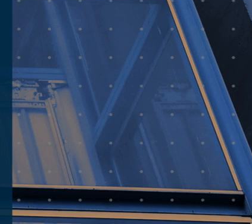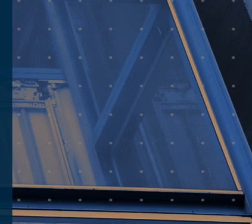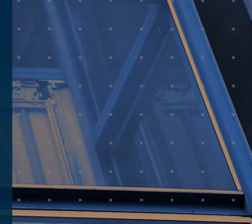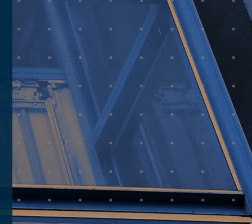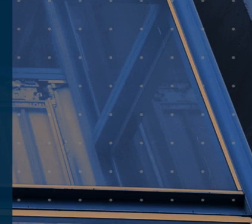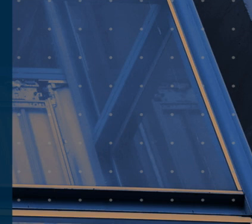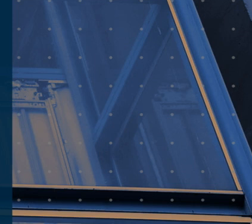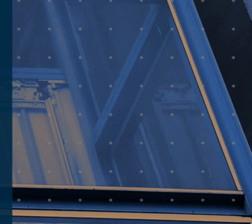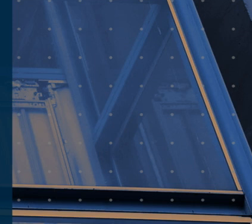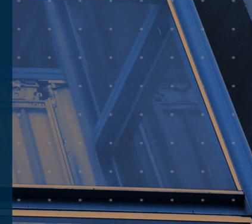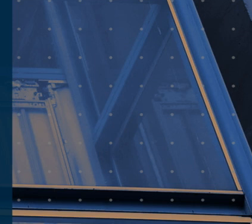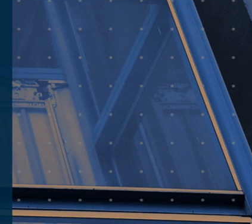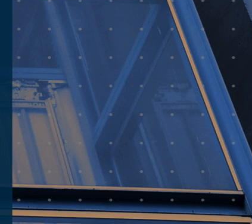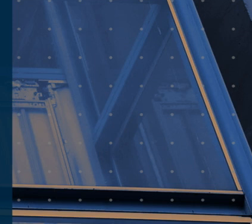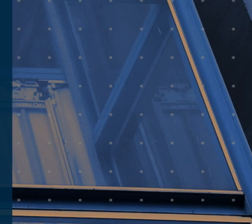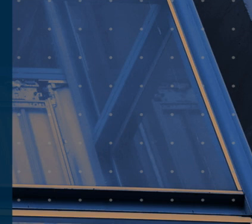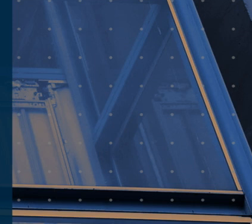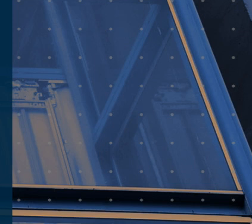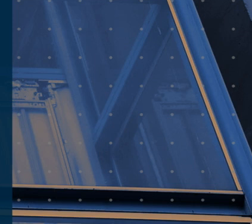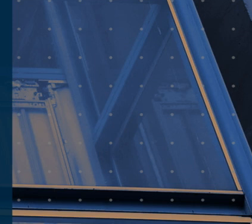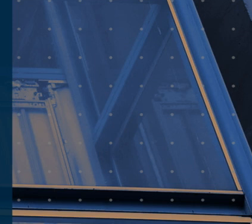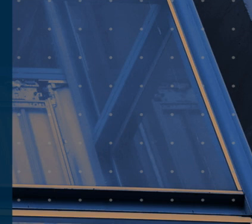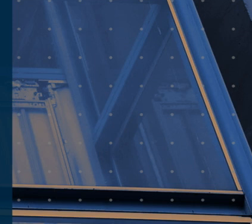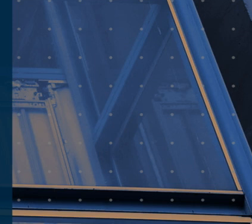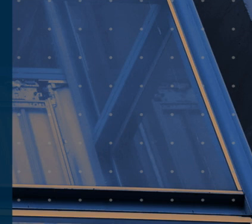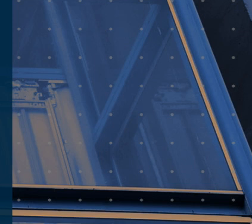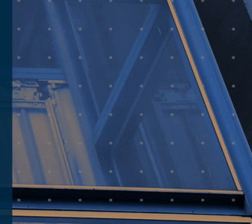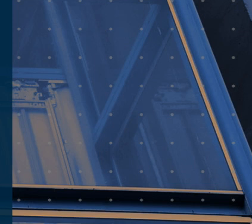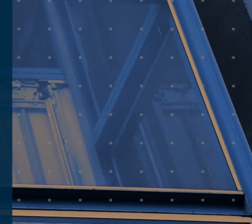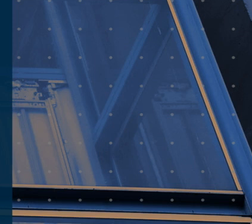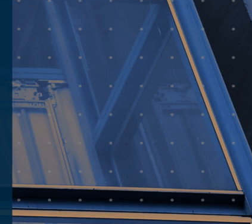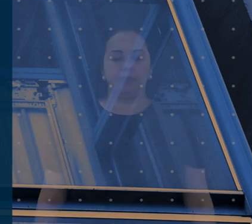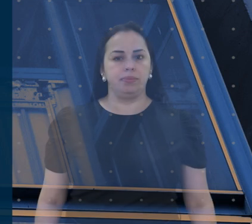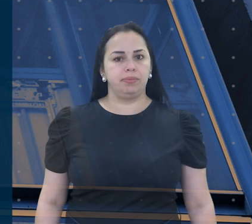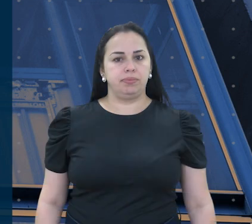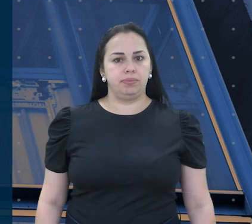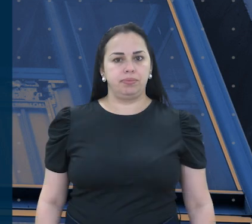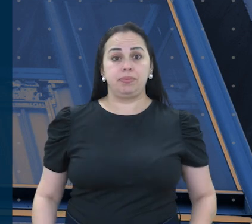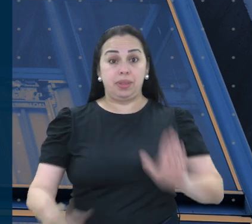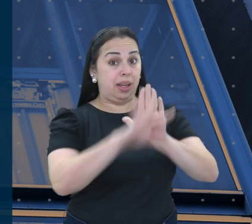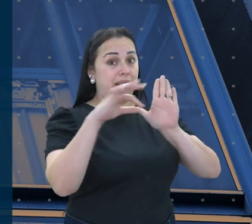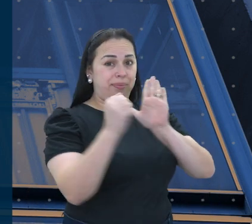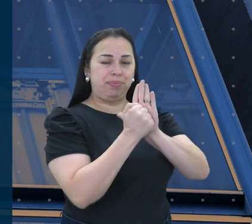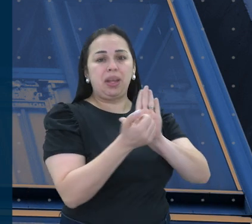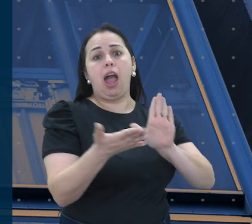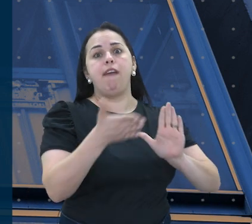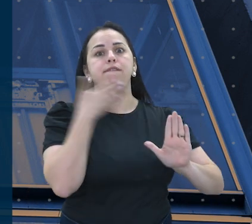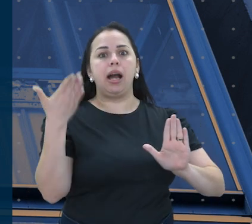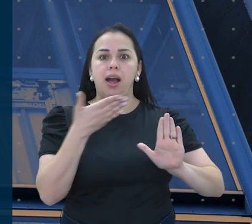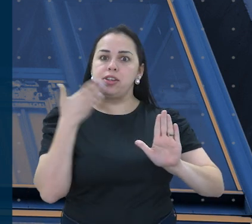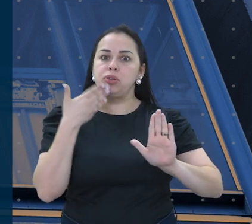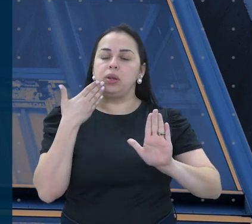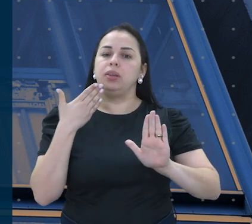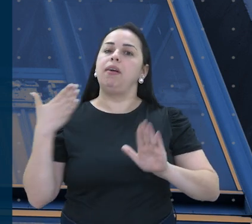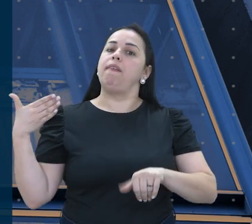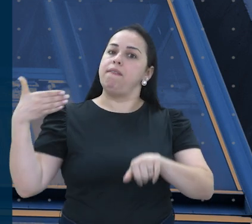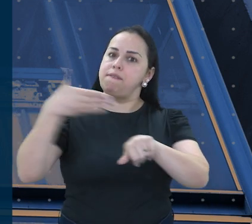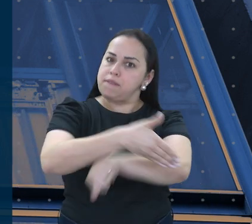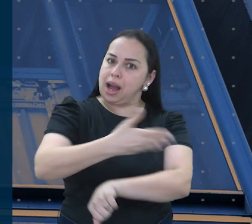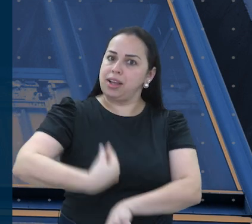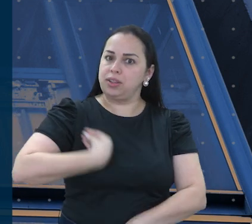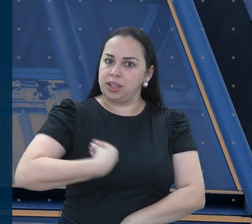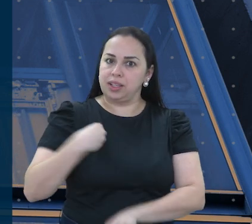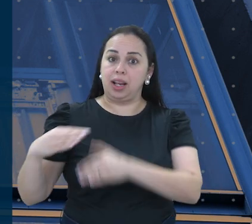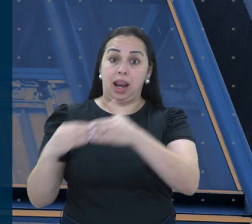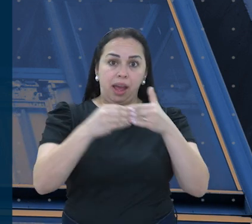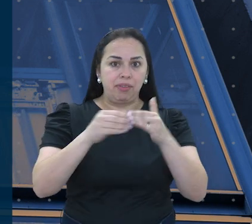auxiliar administrativo, auxiliar de escritório e operador de telemarketing. Para se candidatar é fácil, é só comparecer ao PAT